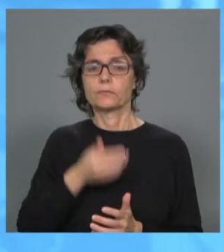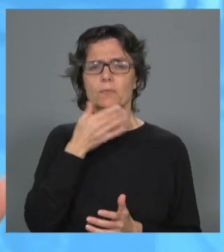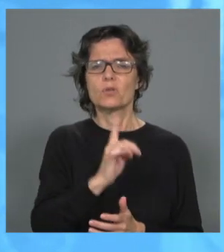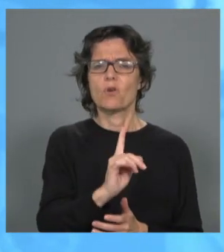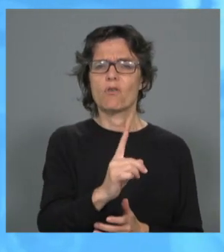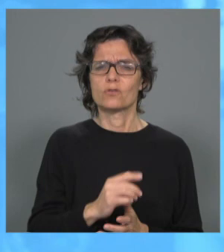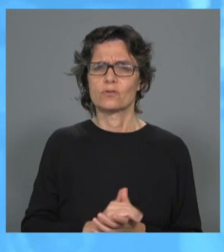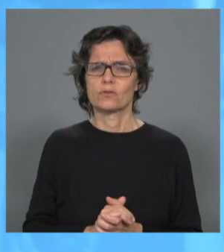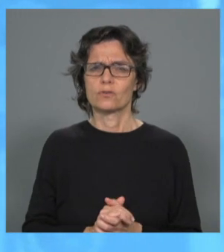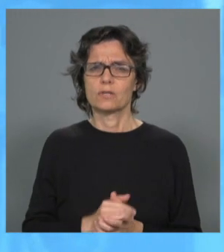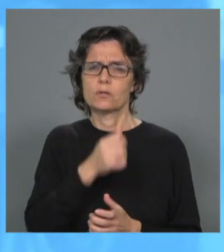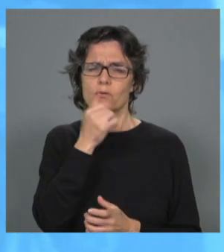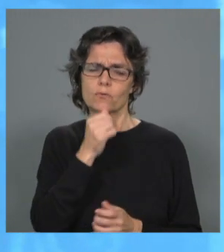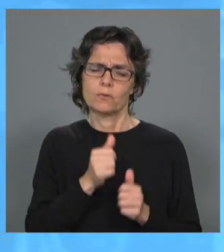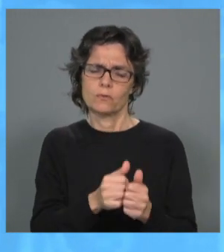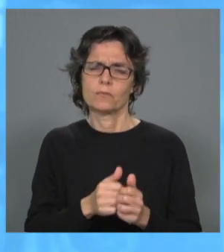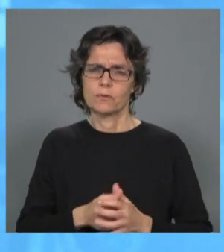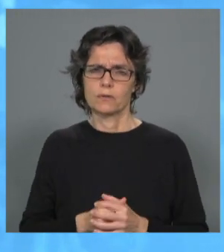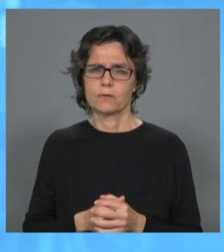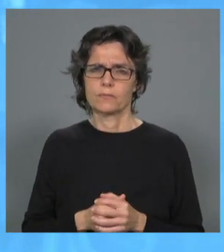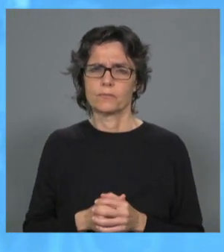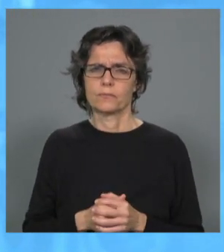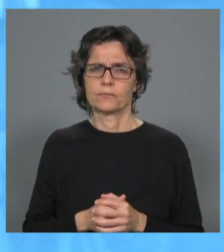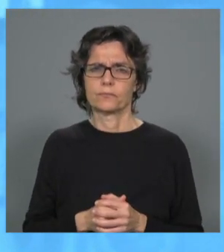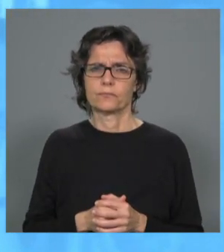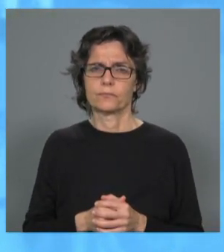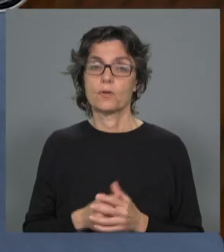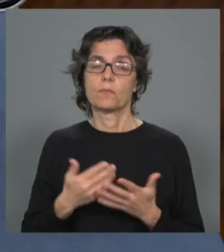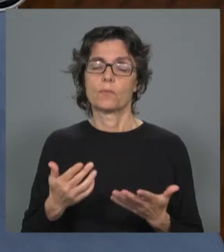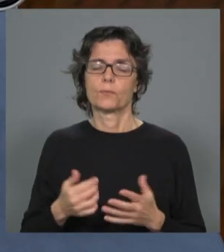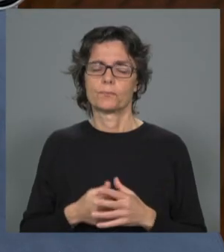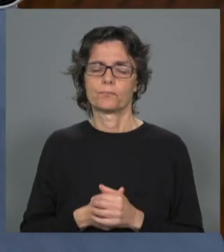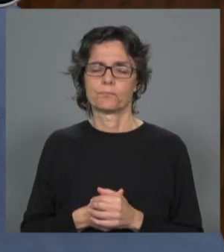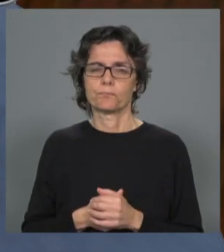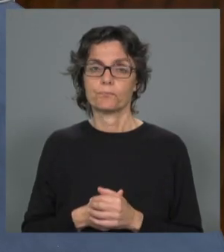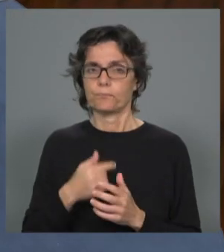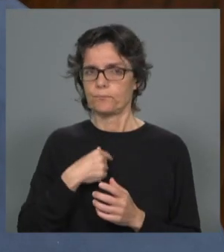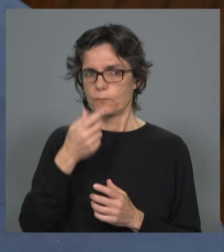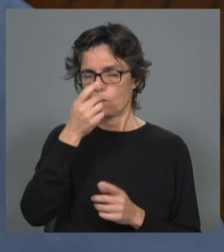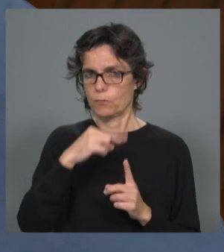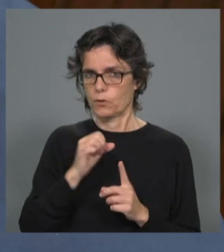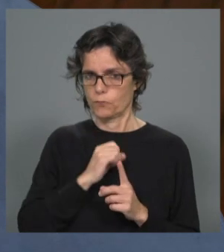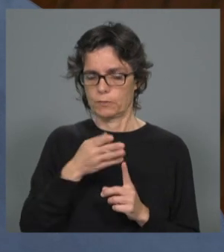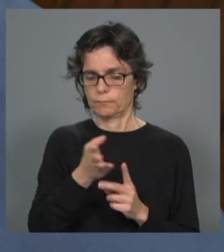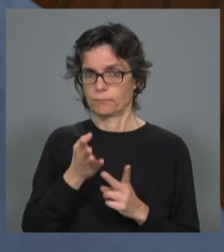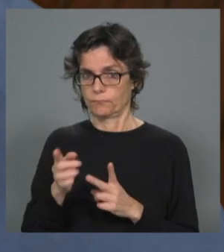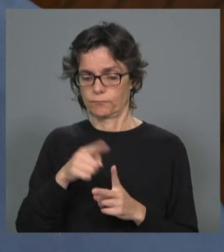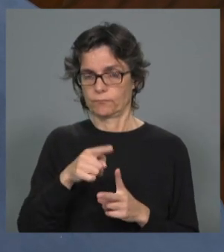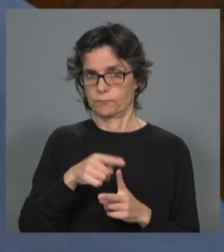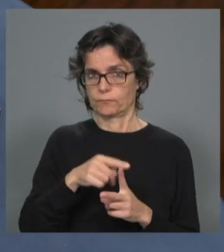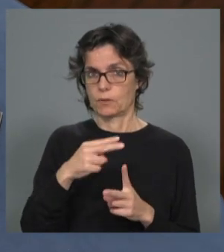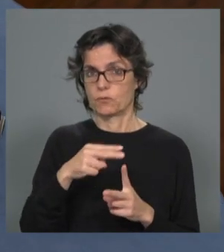neste acompanhamento do sofrimento? E via aqui em duas direções. Via da pessoa que sofre, ou